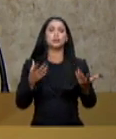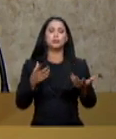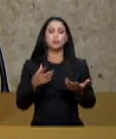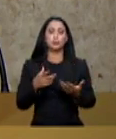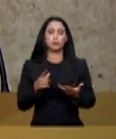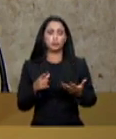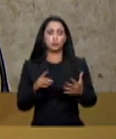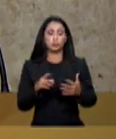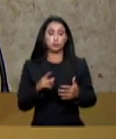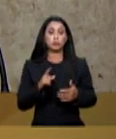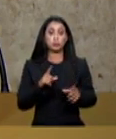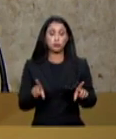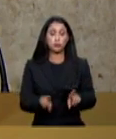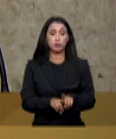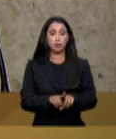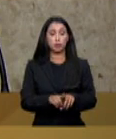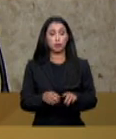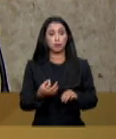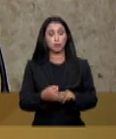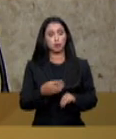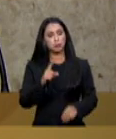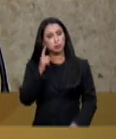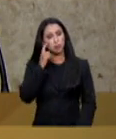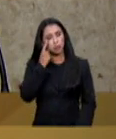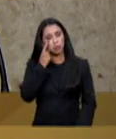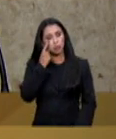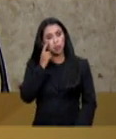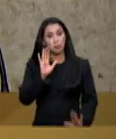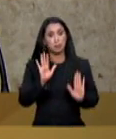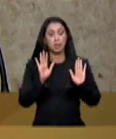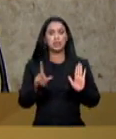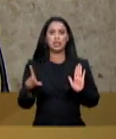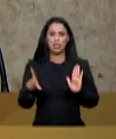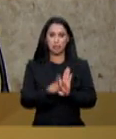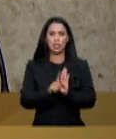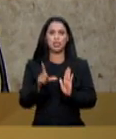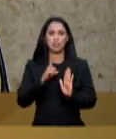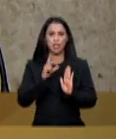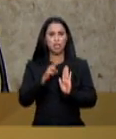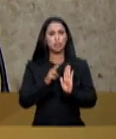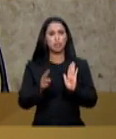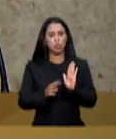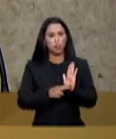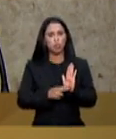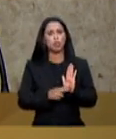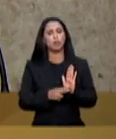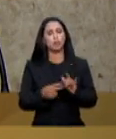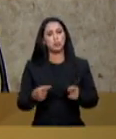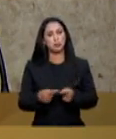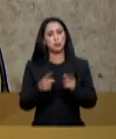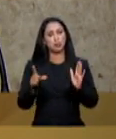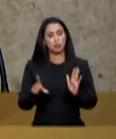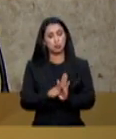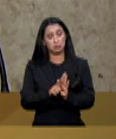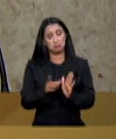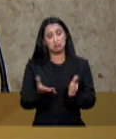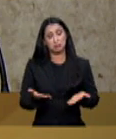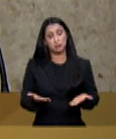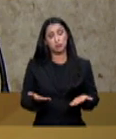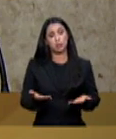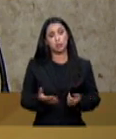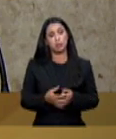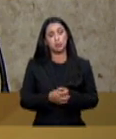colega Nunes Marques, mas entendo que a lei tem normatividade suficiente para obediência ao devido processo legal. E, em